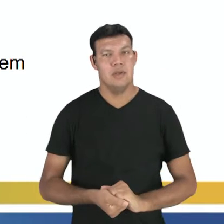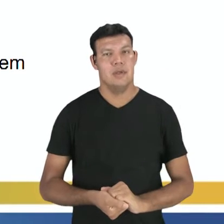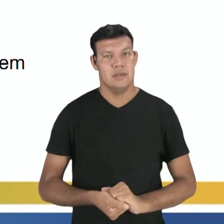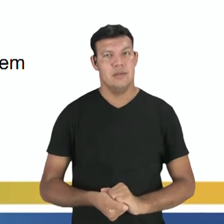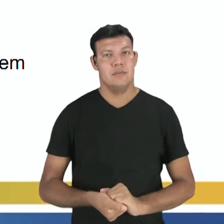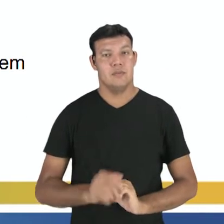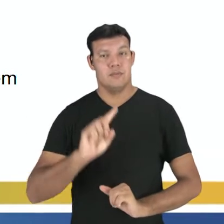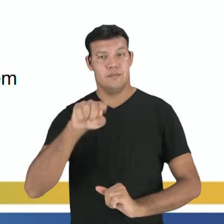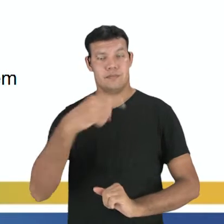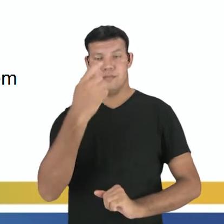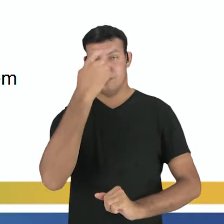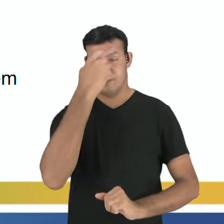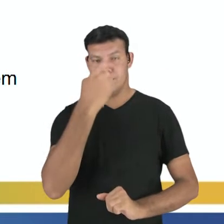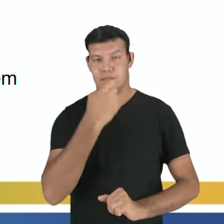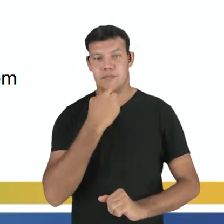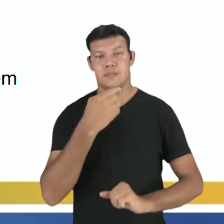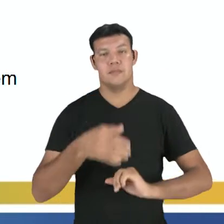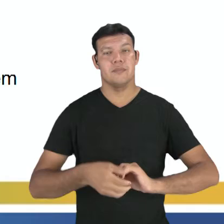Vamos à próxima imagem.